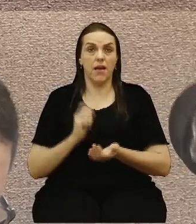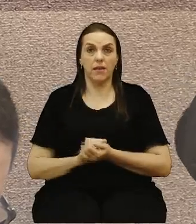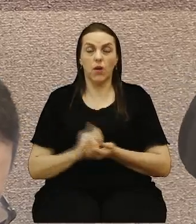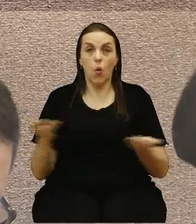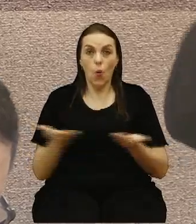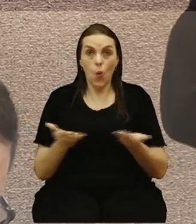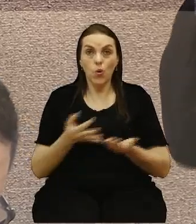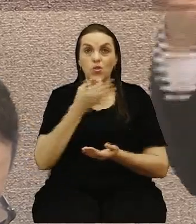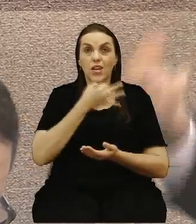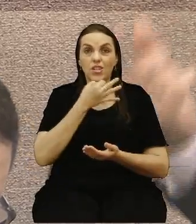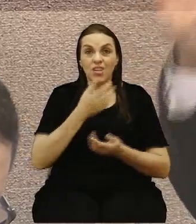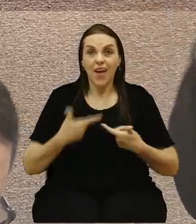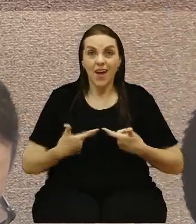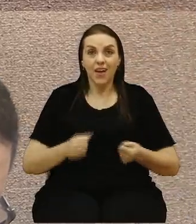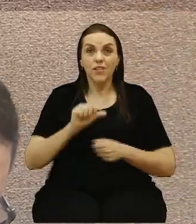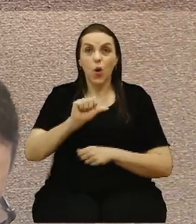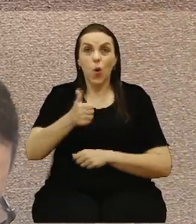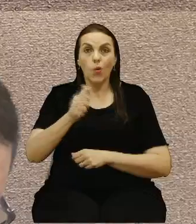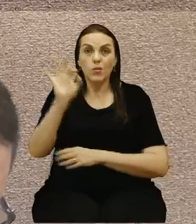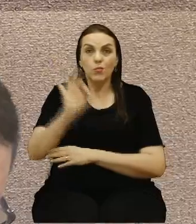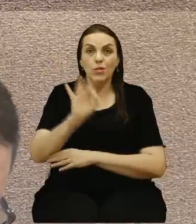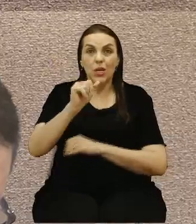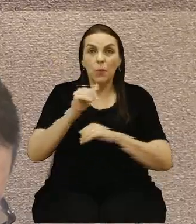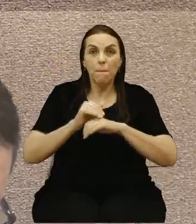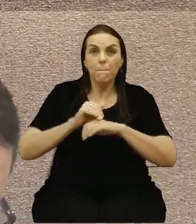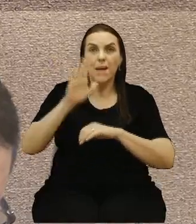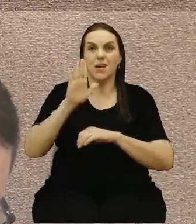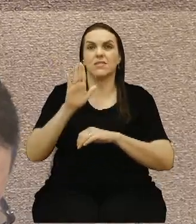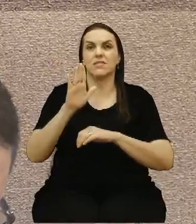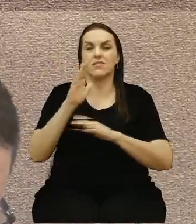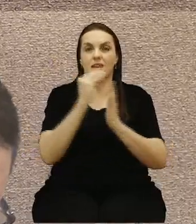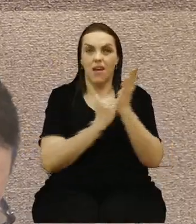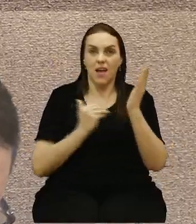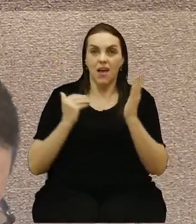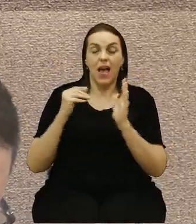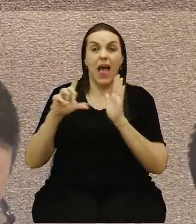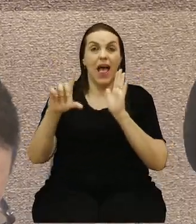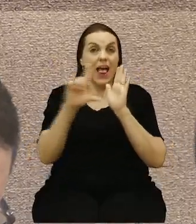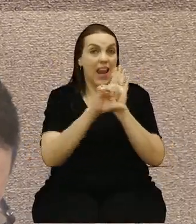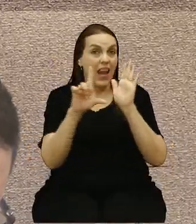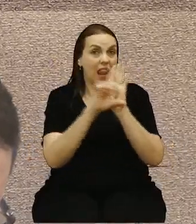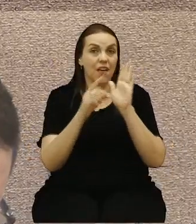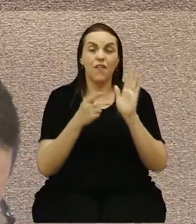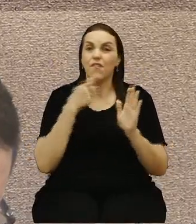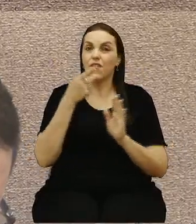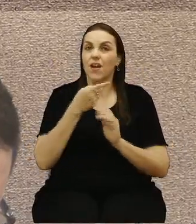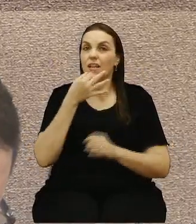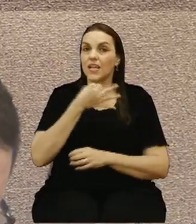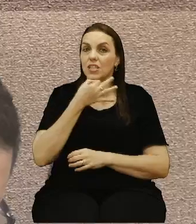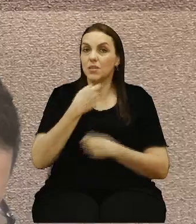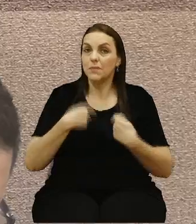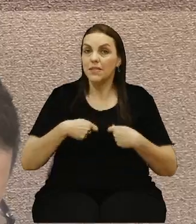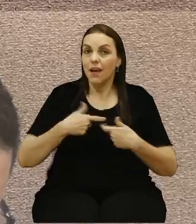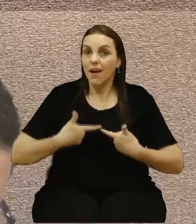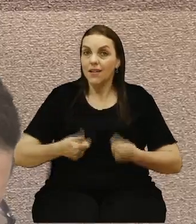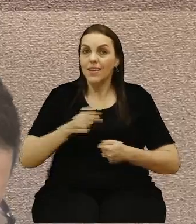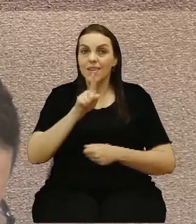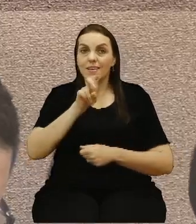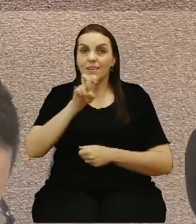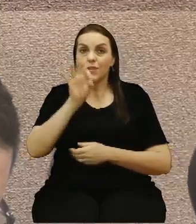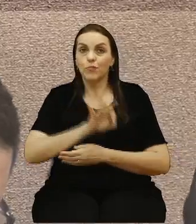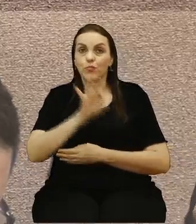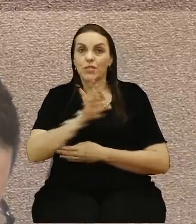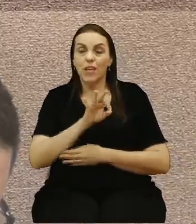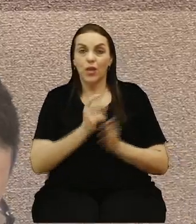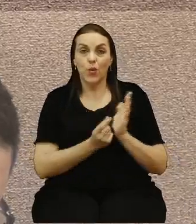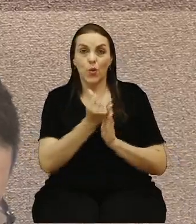gasta 11% a mais. A lei diz que Caxias deve gastar 15% do seu orçamento, e